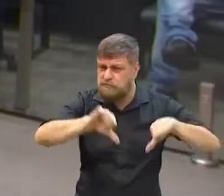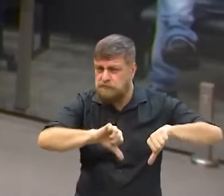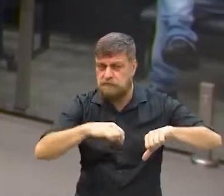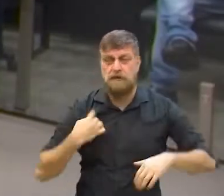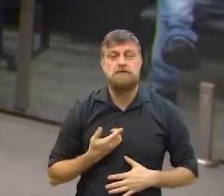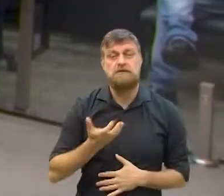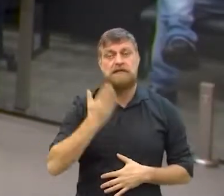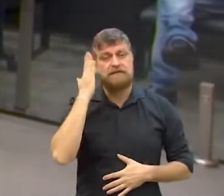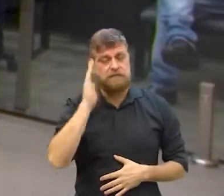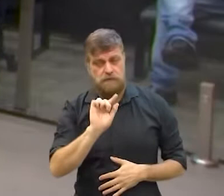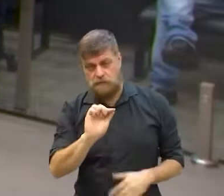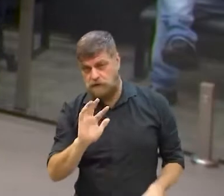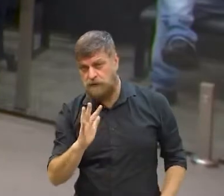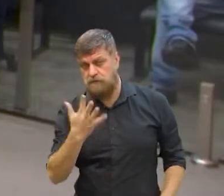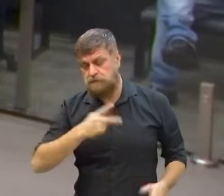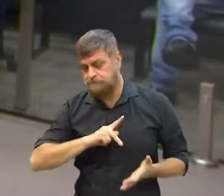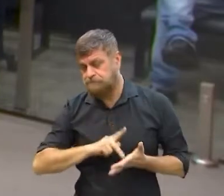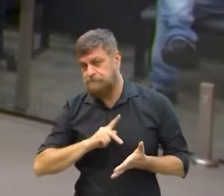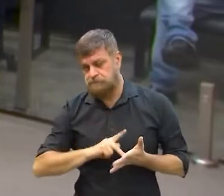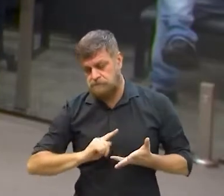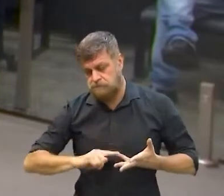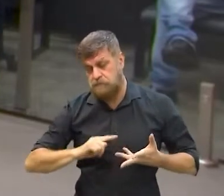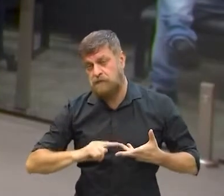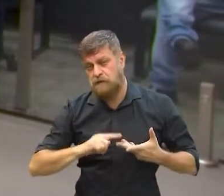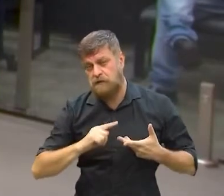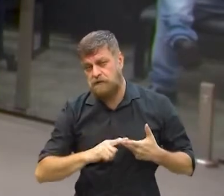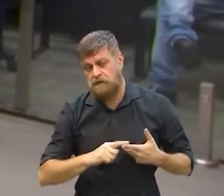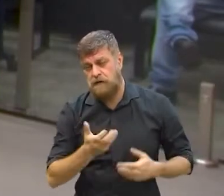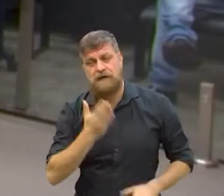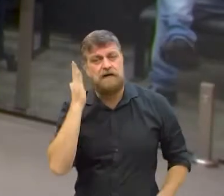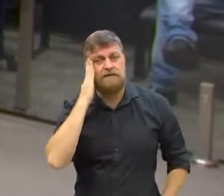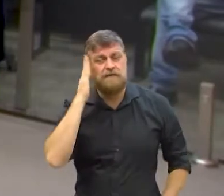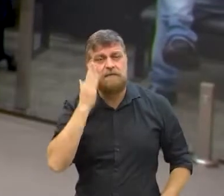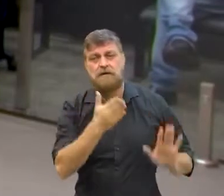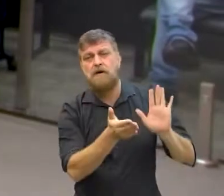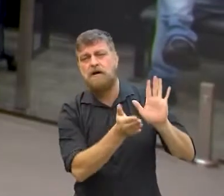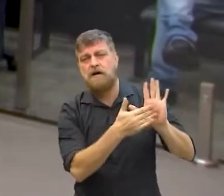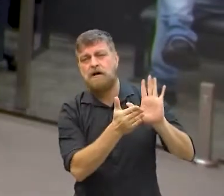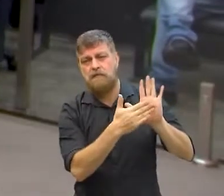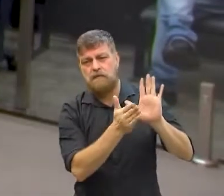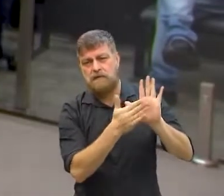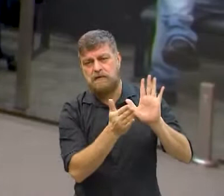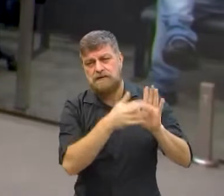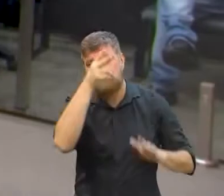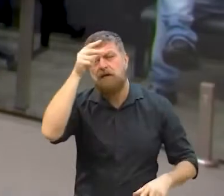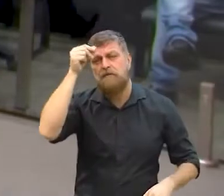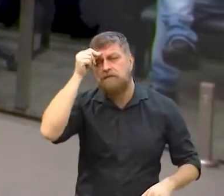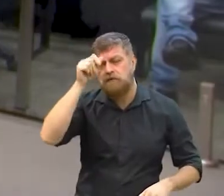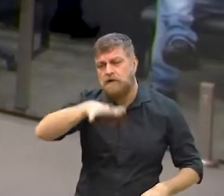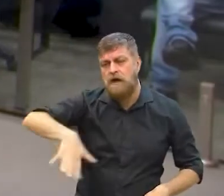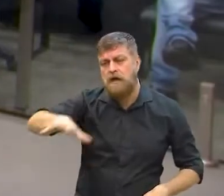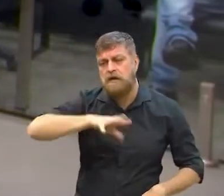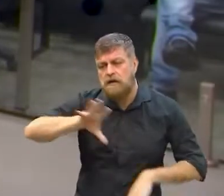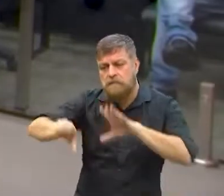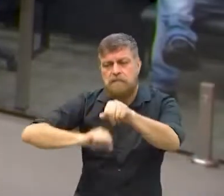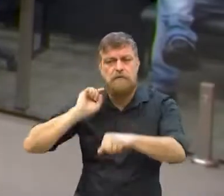o que a gente quer saber? O que de fato, né, quais são os qual é a proposta do Executivo para esse segmento. A gente